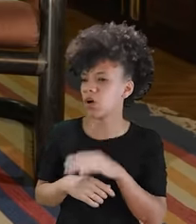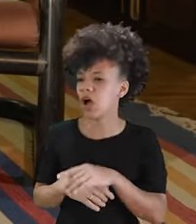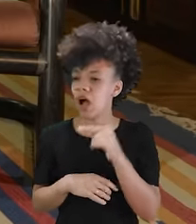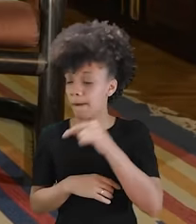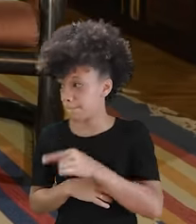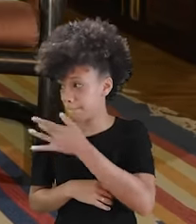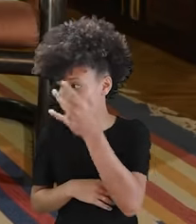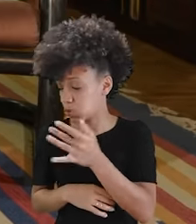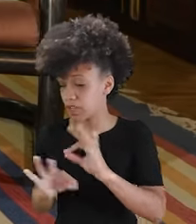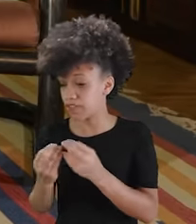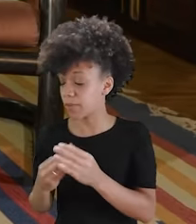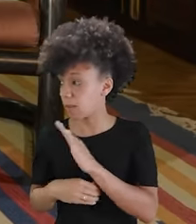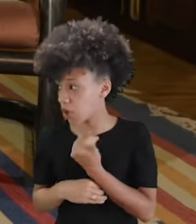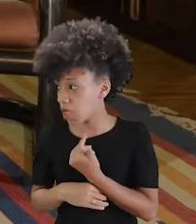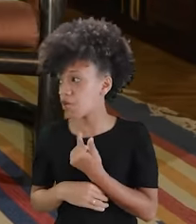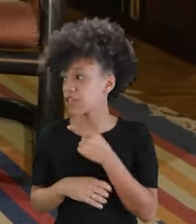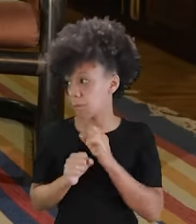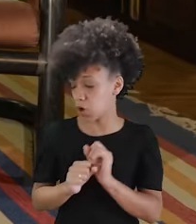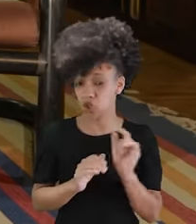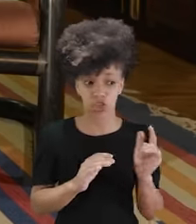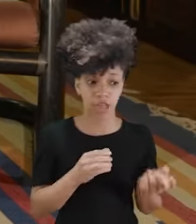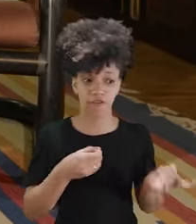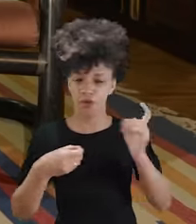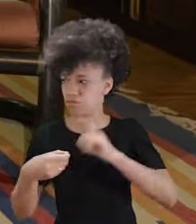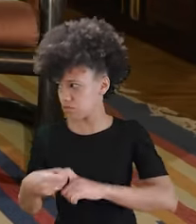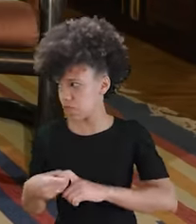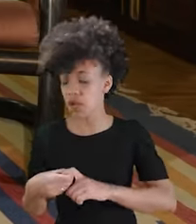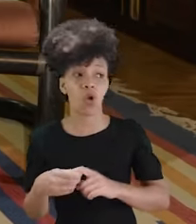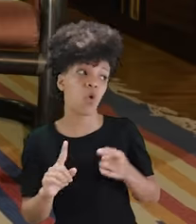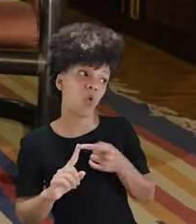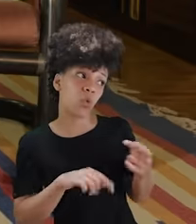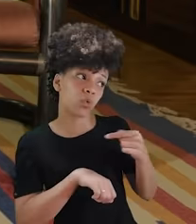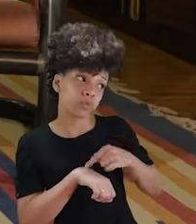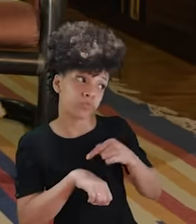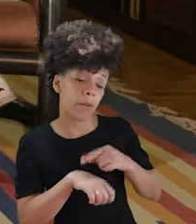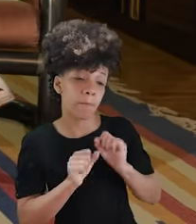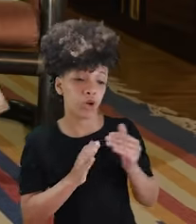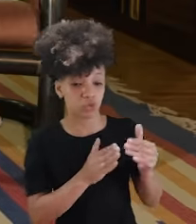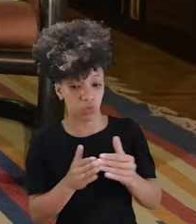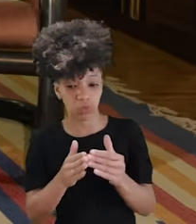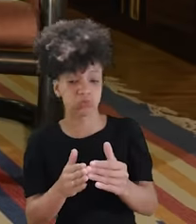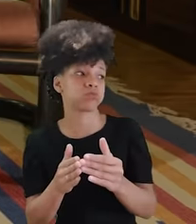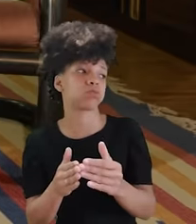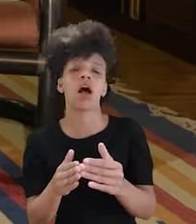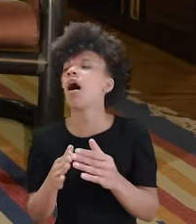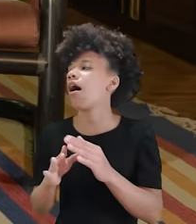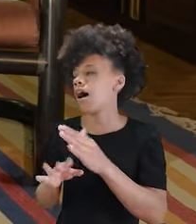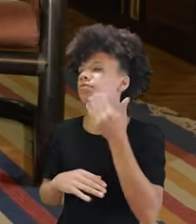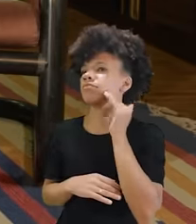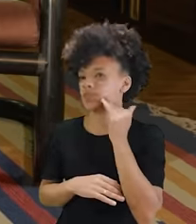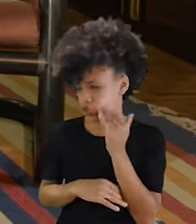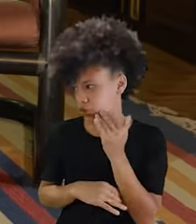que o porto você pode pegar o navio para pegar o porto já pegou gostei disso é volta é dor no Leite São